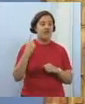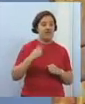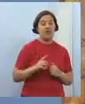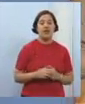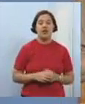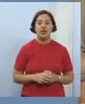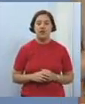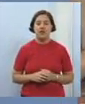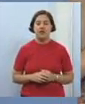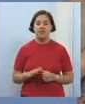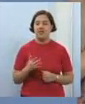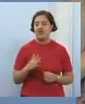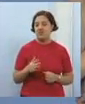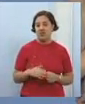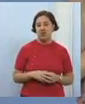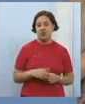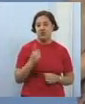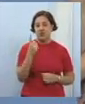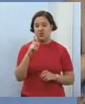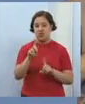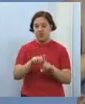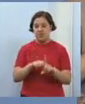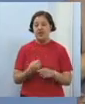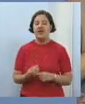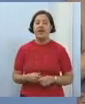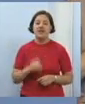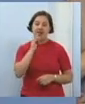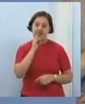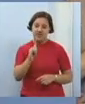Tão severa que passado um mês e pouco, ela mandou avisar, rei,